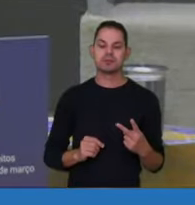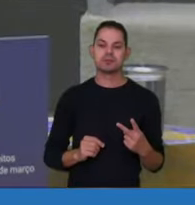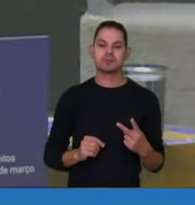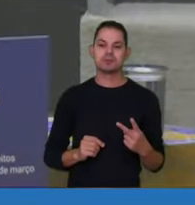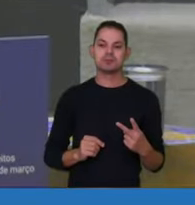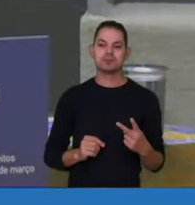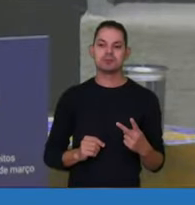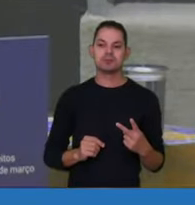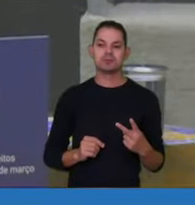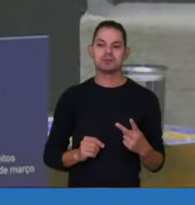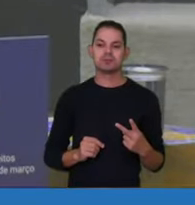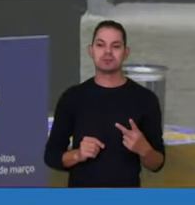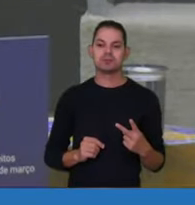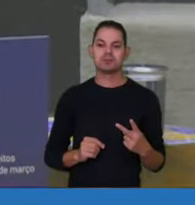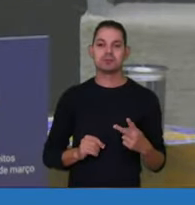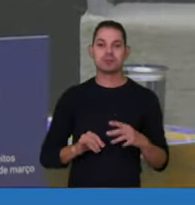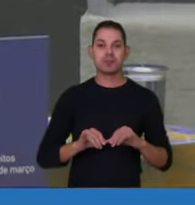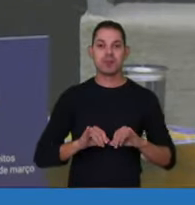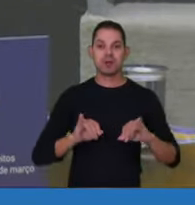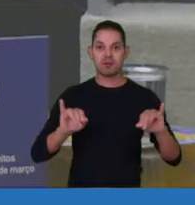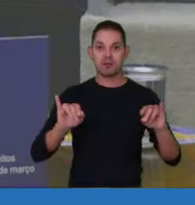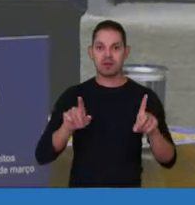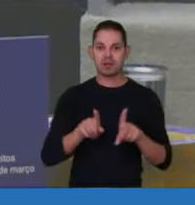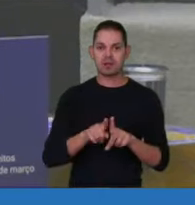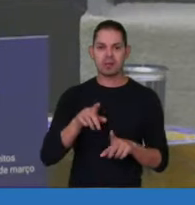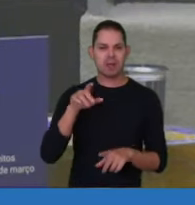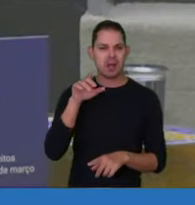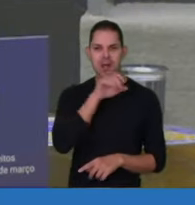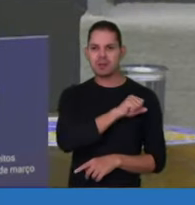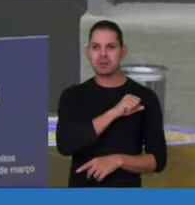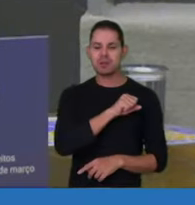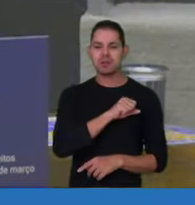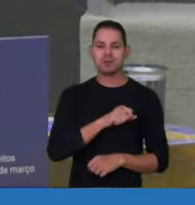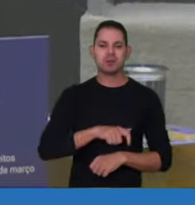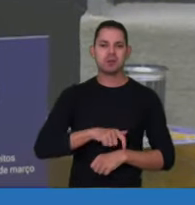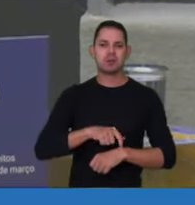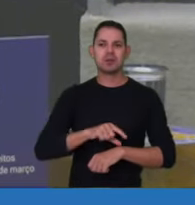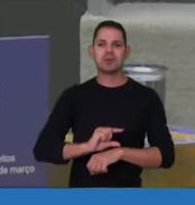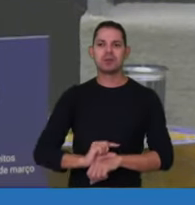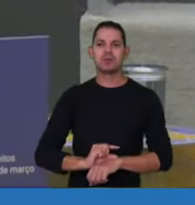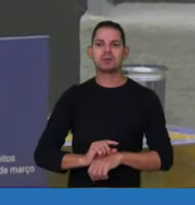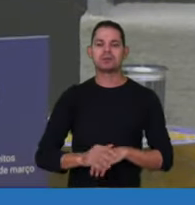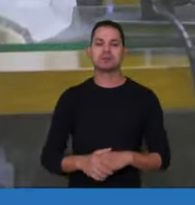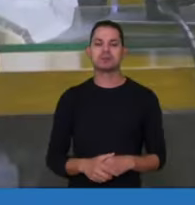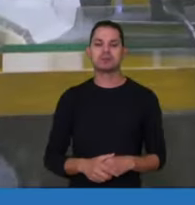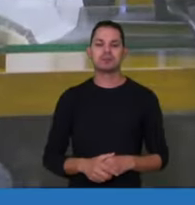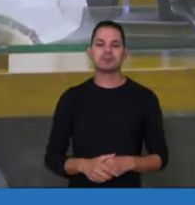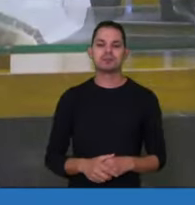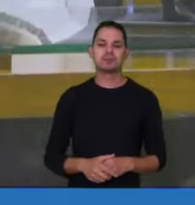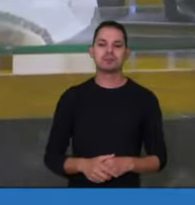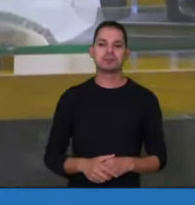E registrar rapidamente também, porque o tempo se esgota,